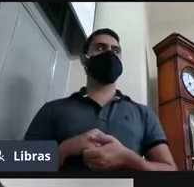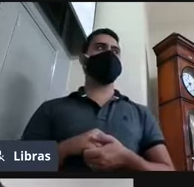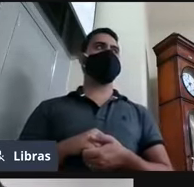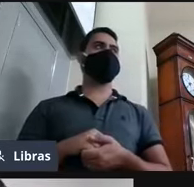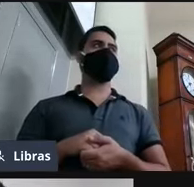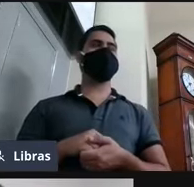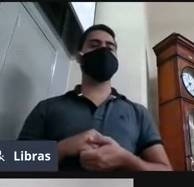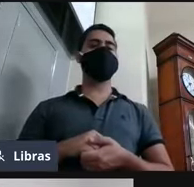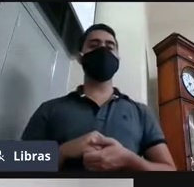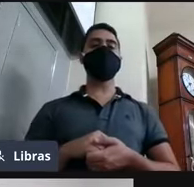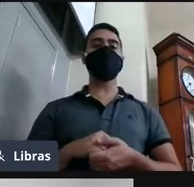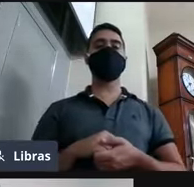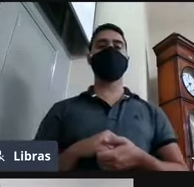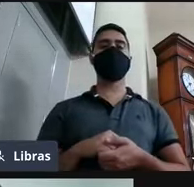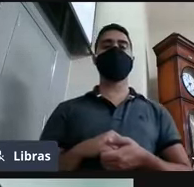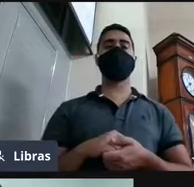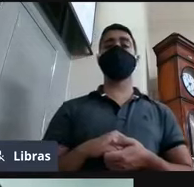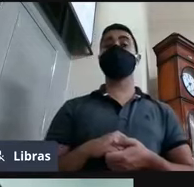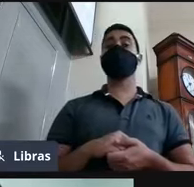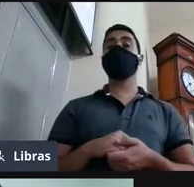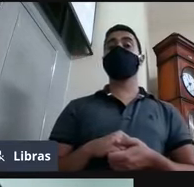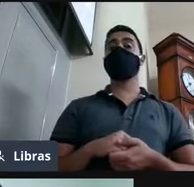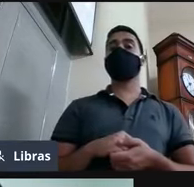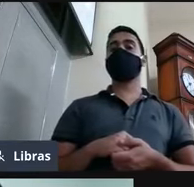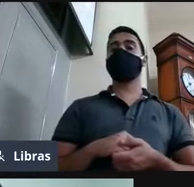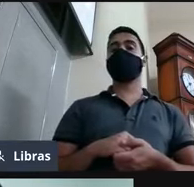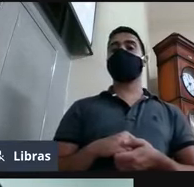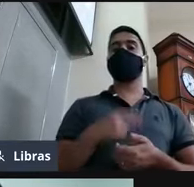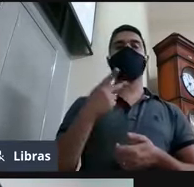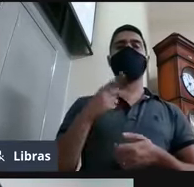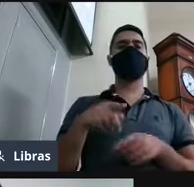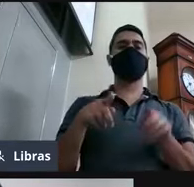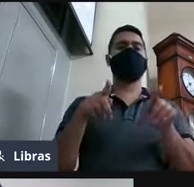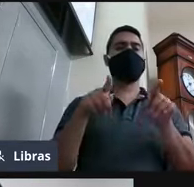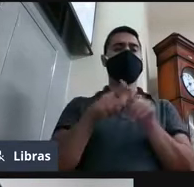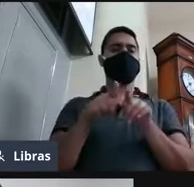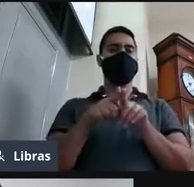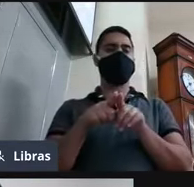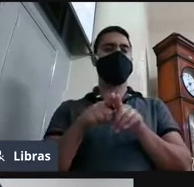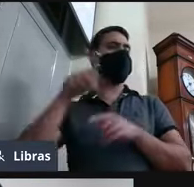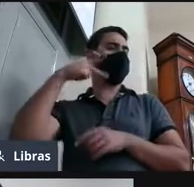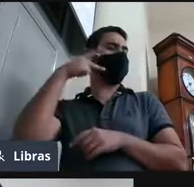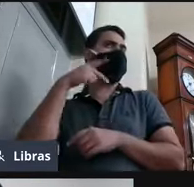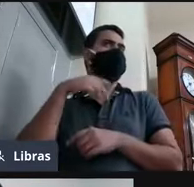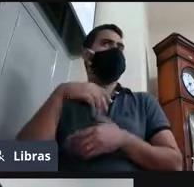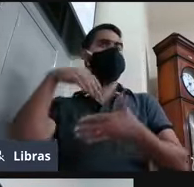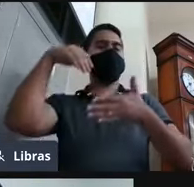virou as costas para os vereadores que aqui estão, inclusive vocês, nobres colegas, que deram voto